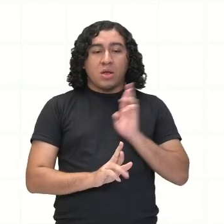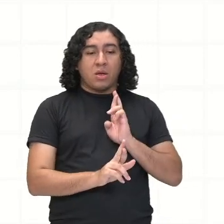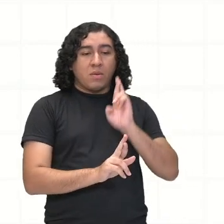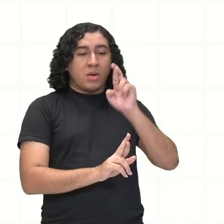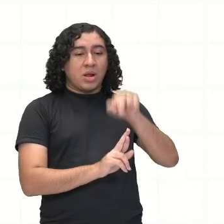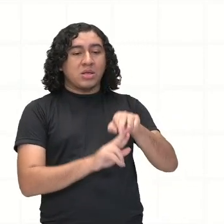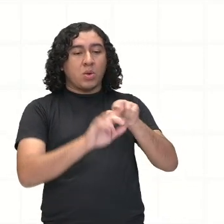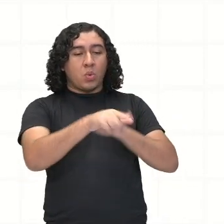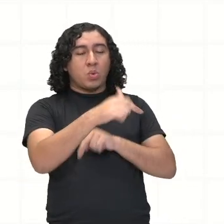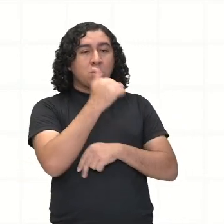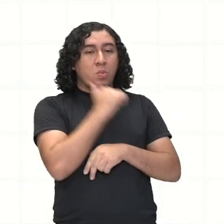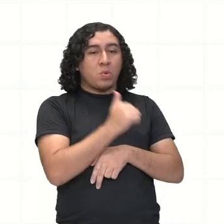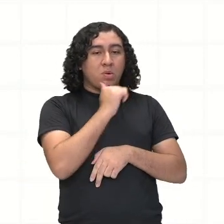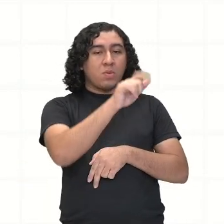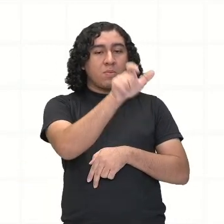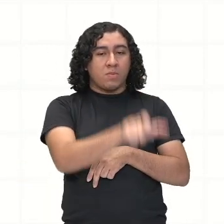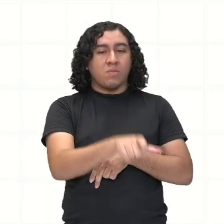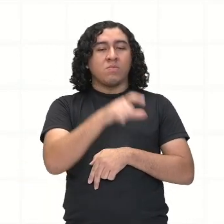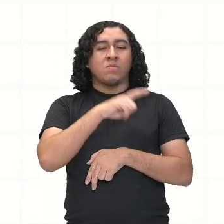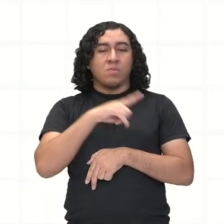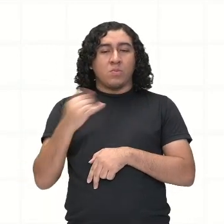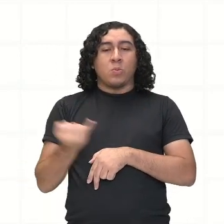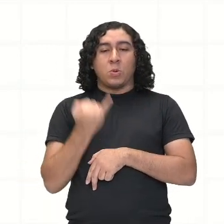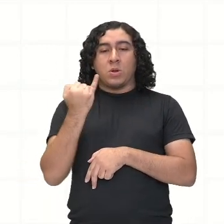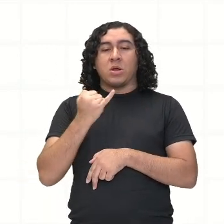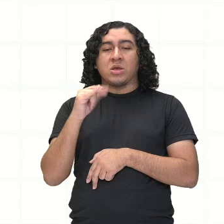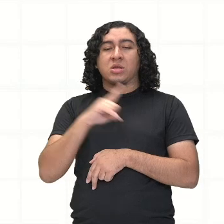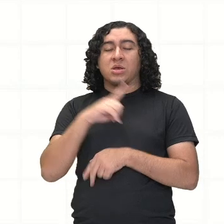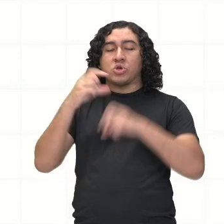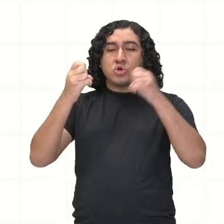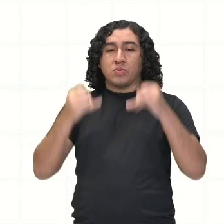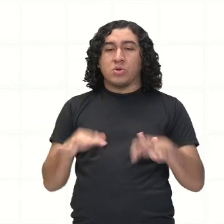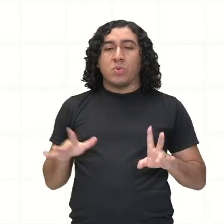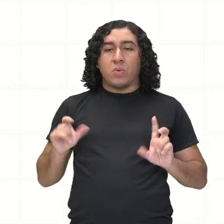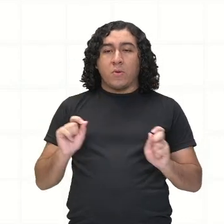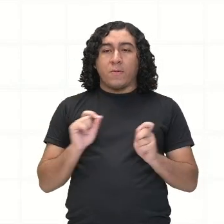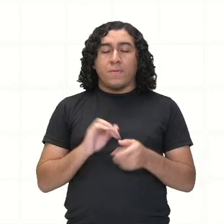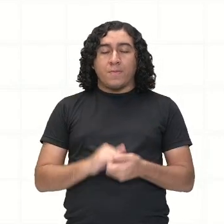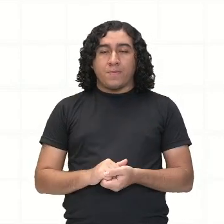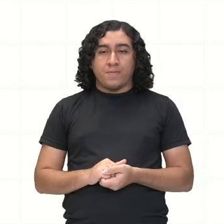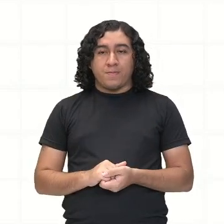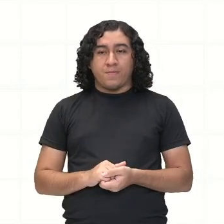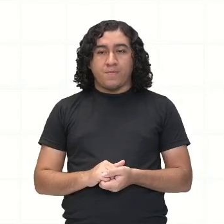muito tocante, muito marcante, em que ele falava sobre a questão